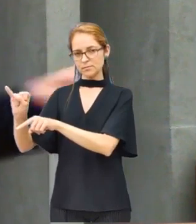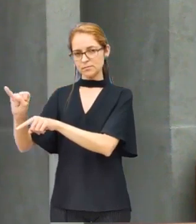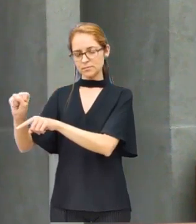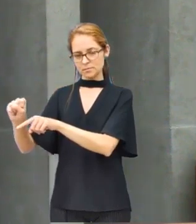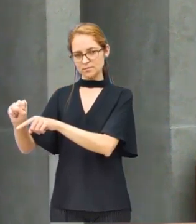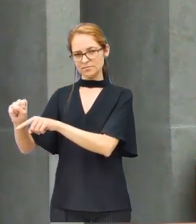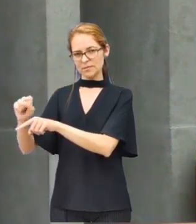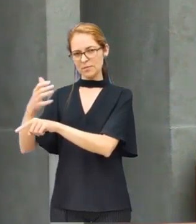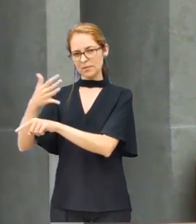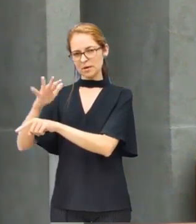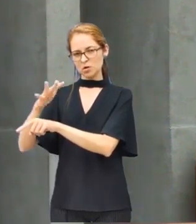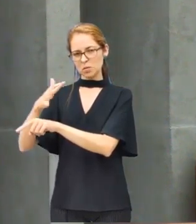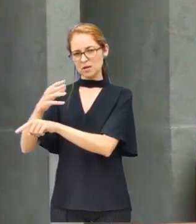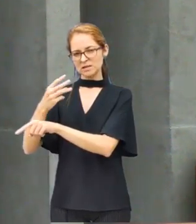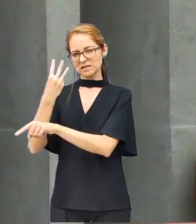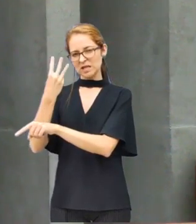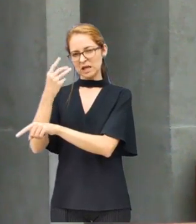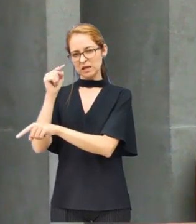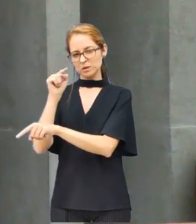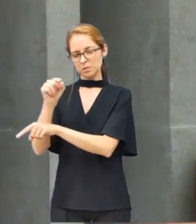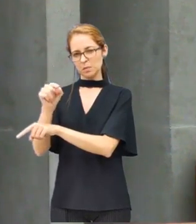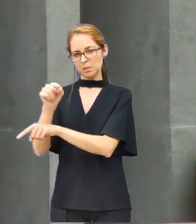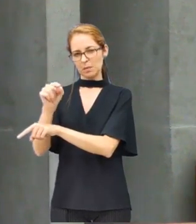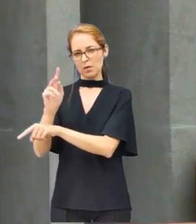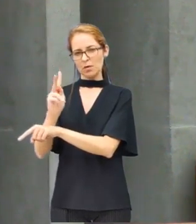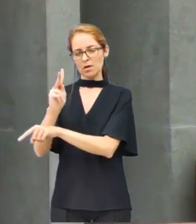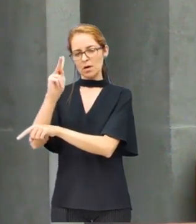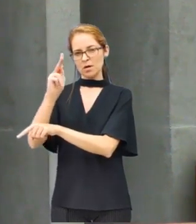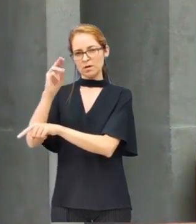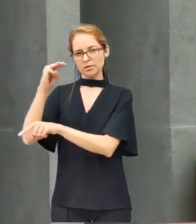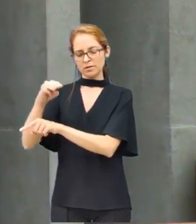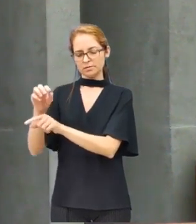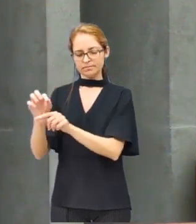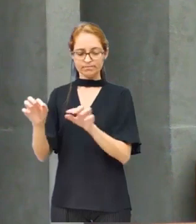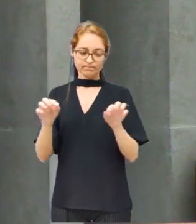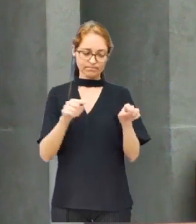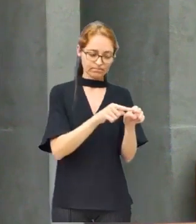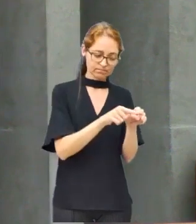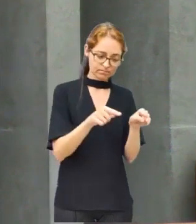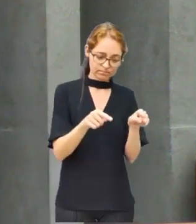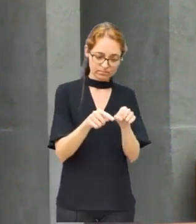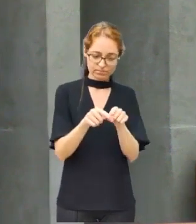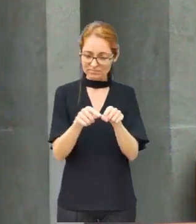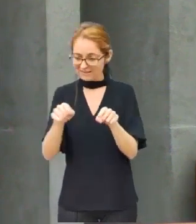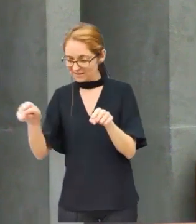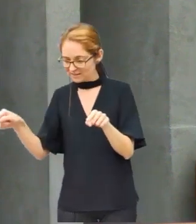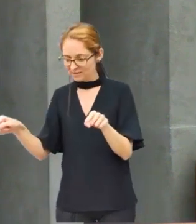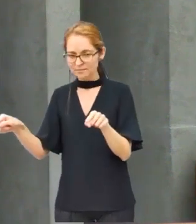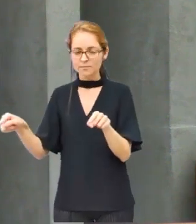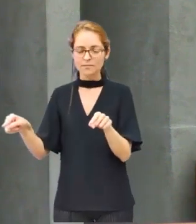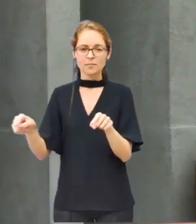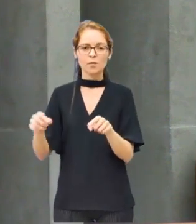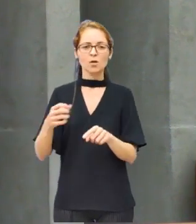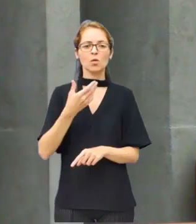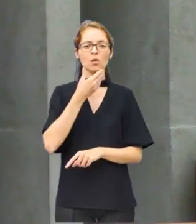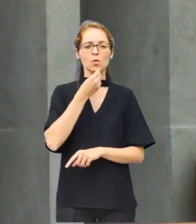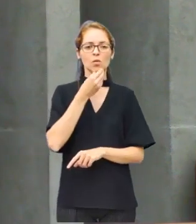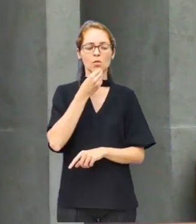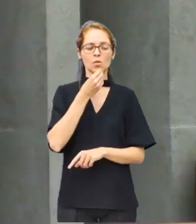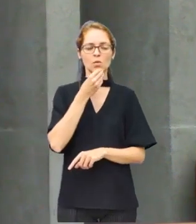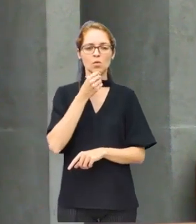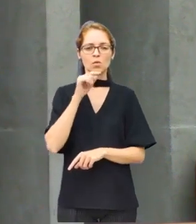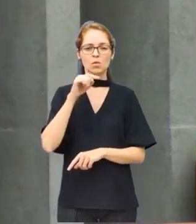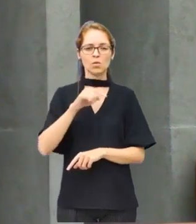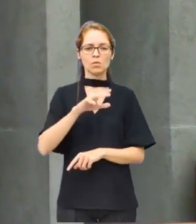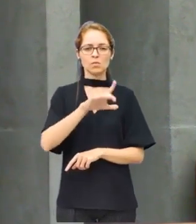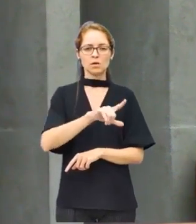quilômetros aproximadamente de Jope. Então nós encontramos essa história no profeta que é chamado a ir a Nínive para clamar